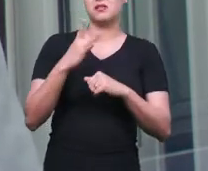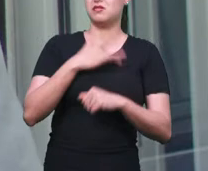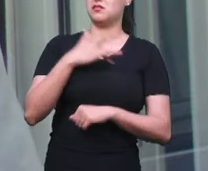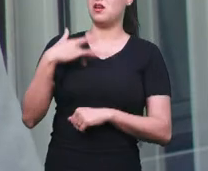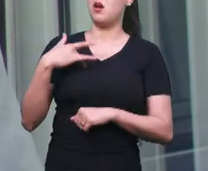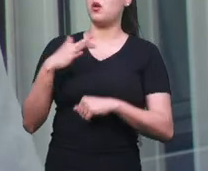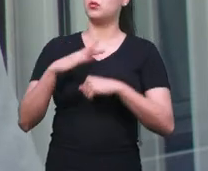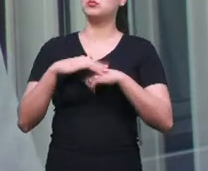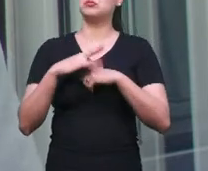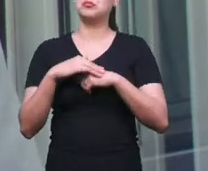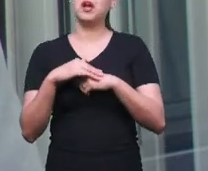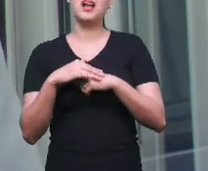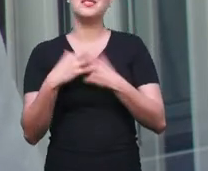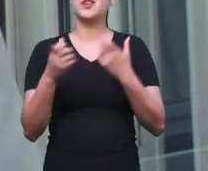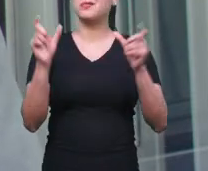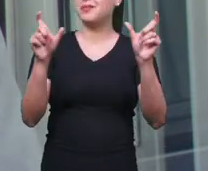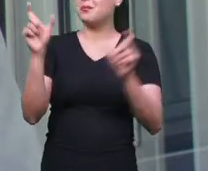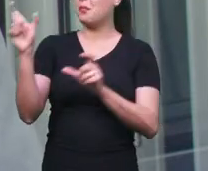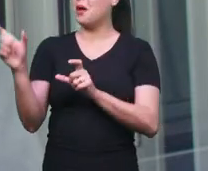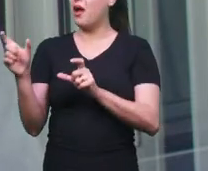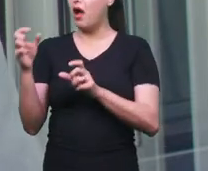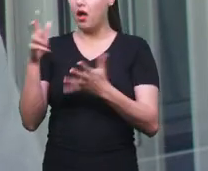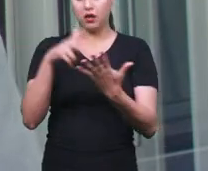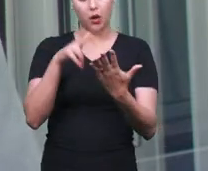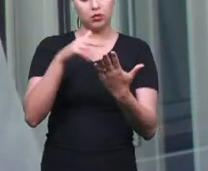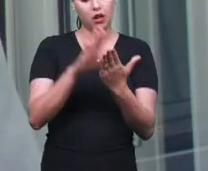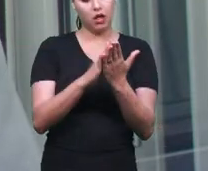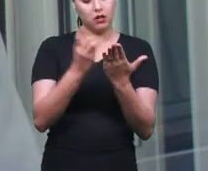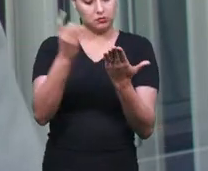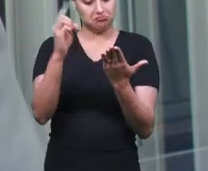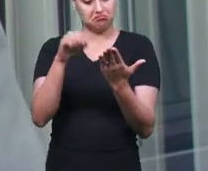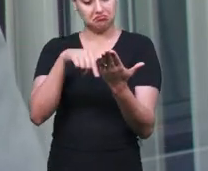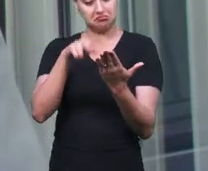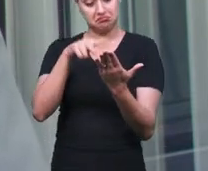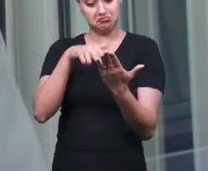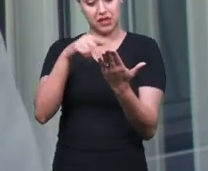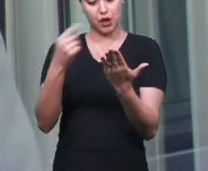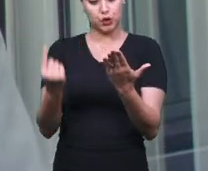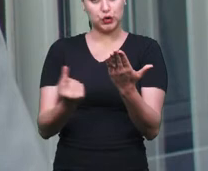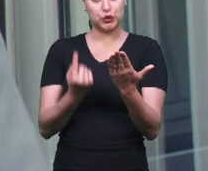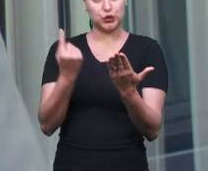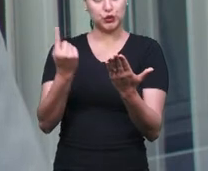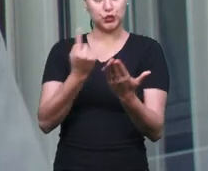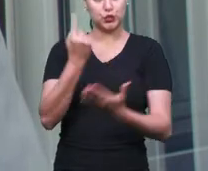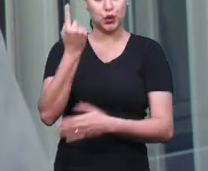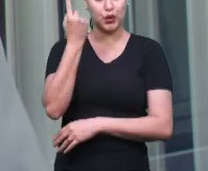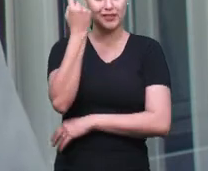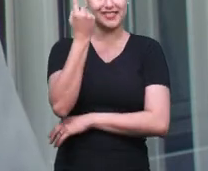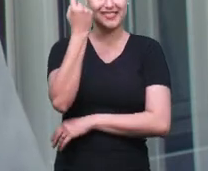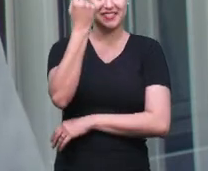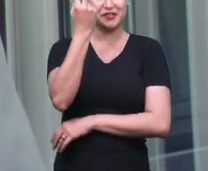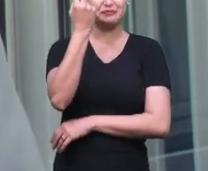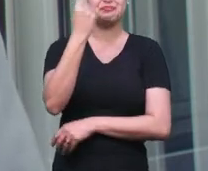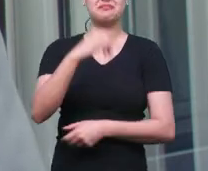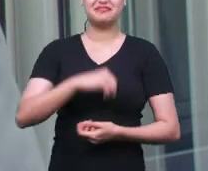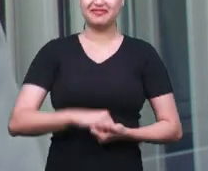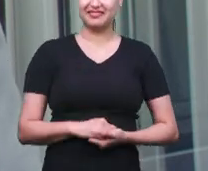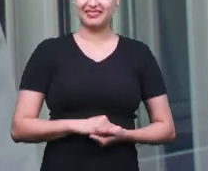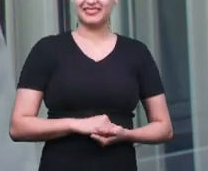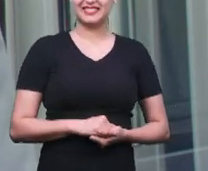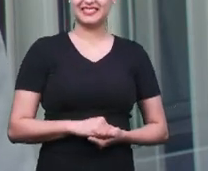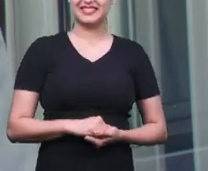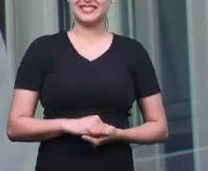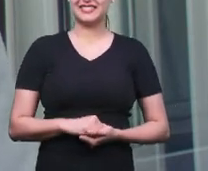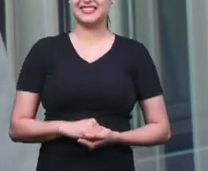final, resolvi ler a Bíblia. Me converti dentro da Bíblia sozinho. Olha só. Sozinho. E